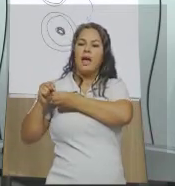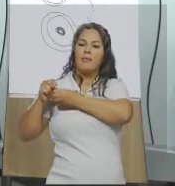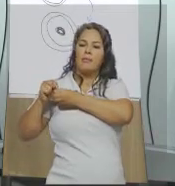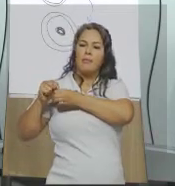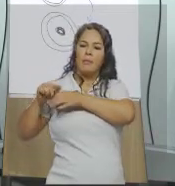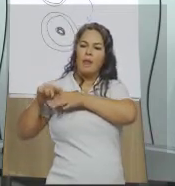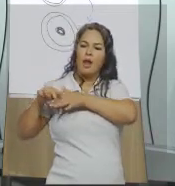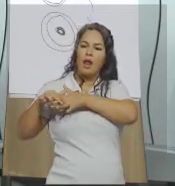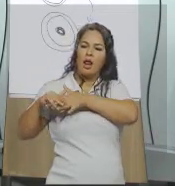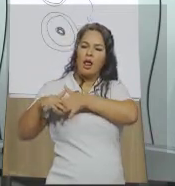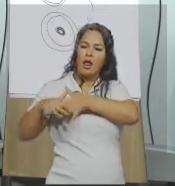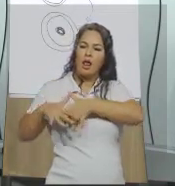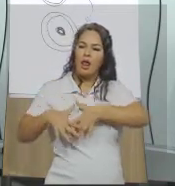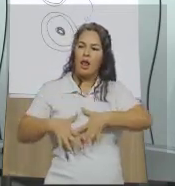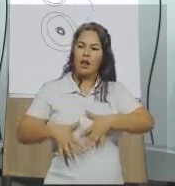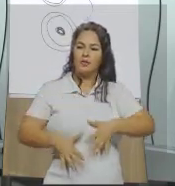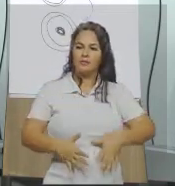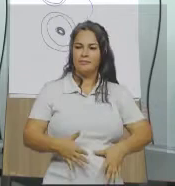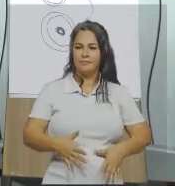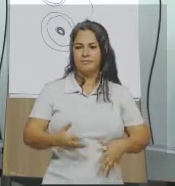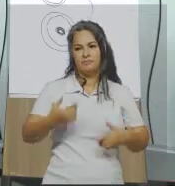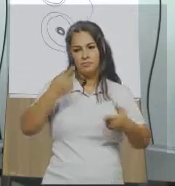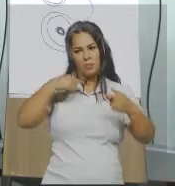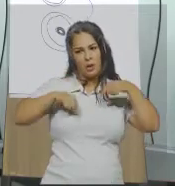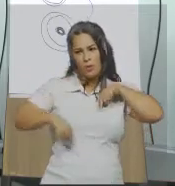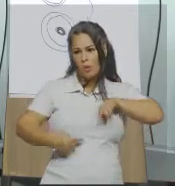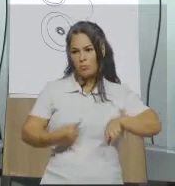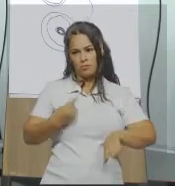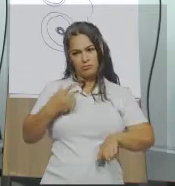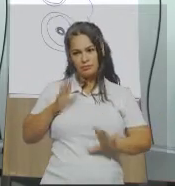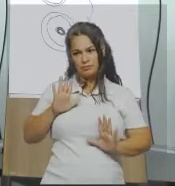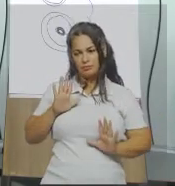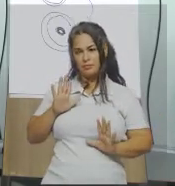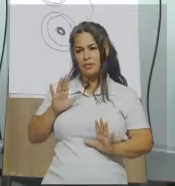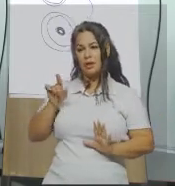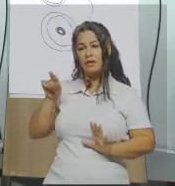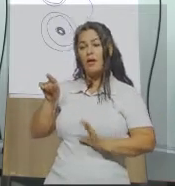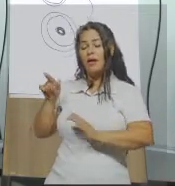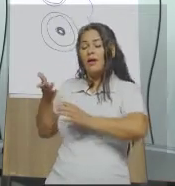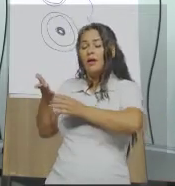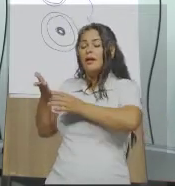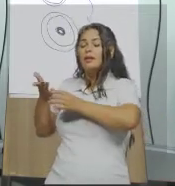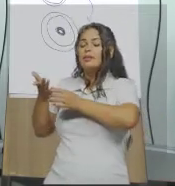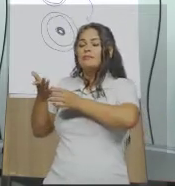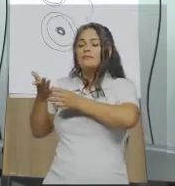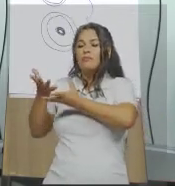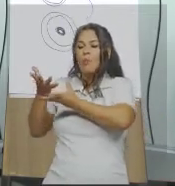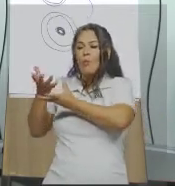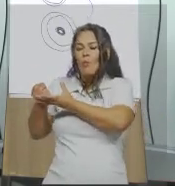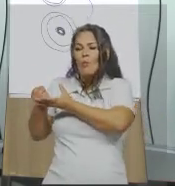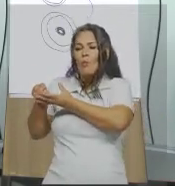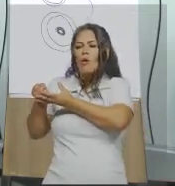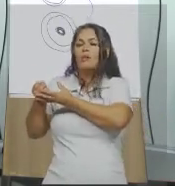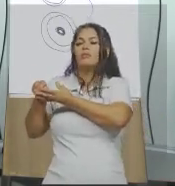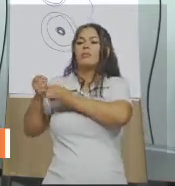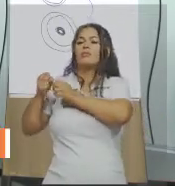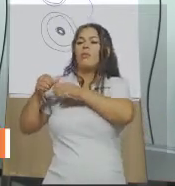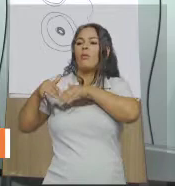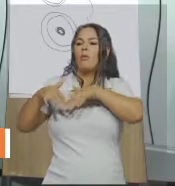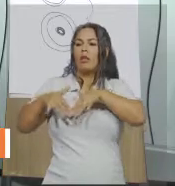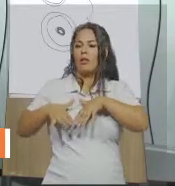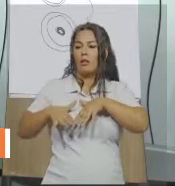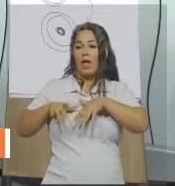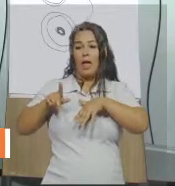secretar esses dois hormônios também. Então a neurohipófise, ela basicamente ela armazena e libera esses hormônios, mas ela não